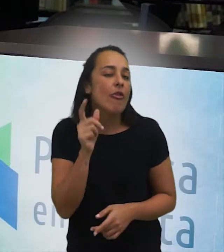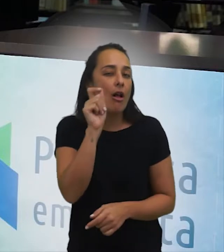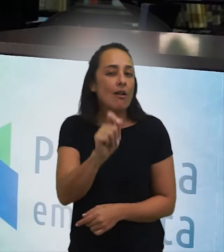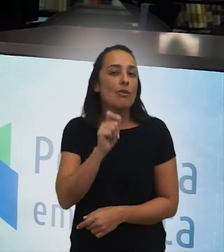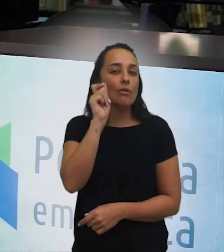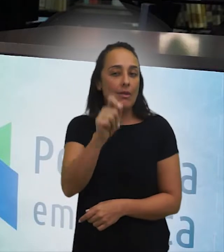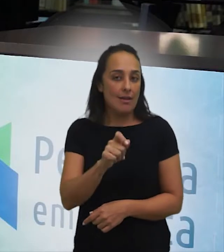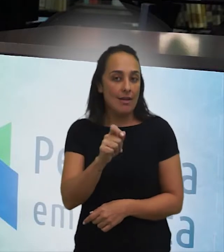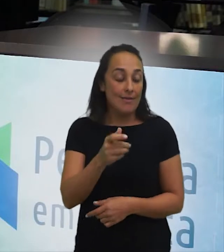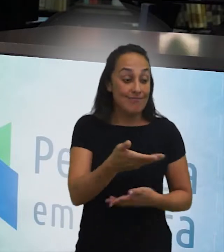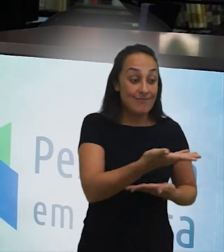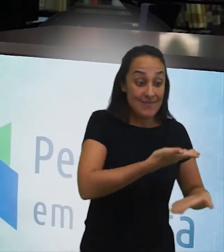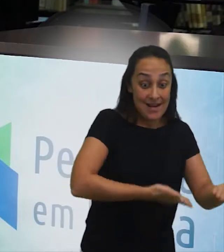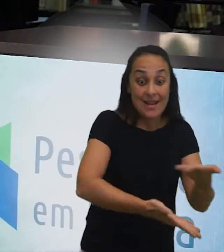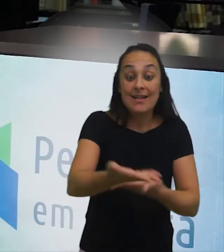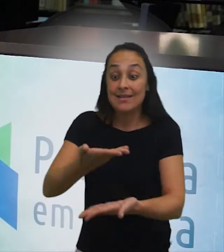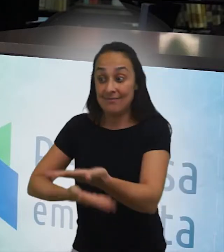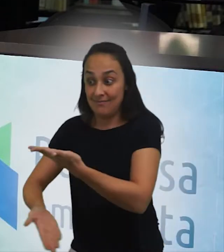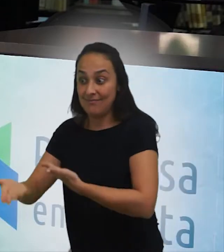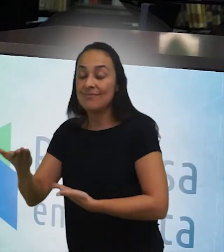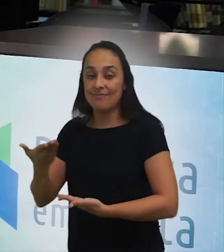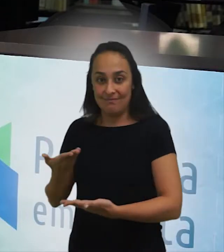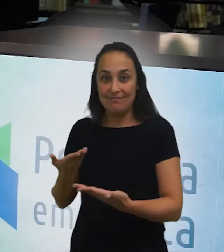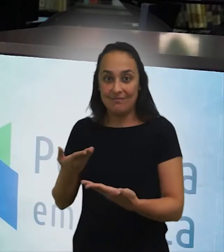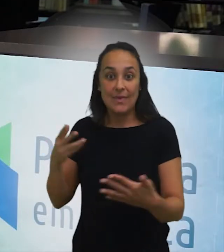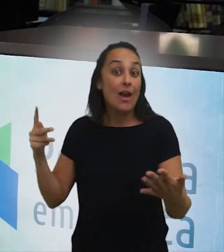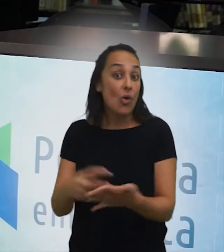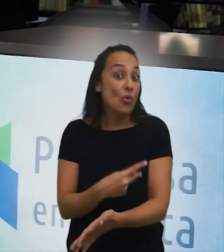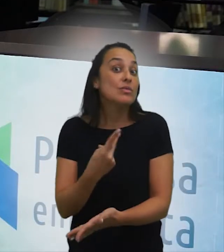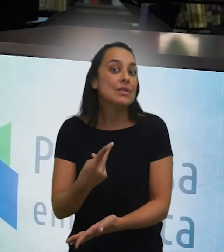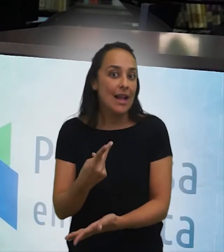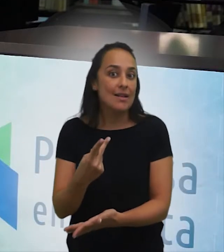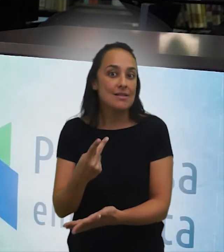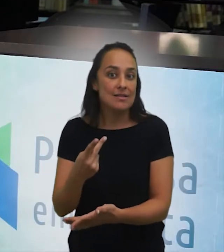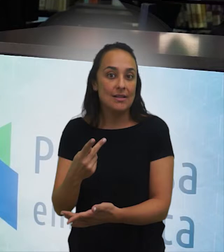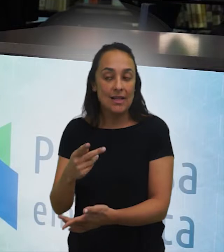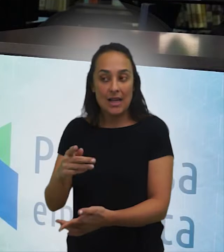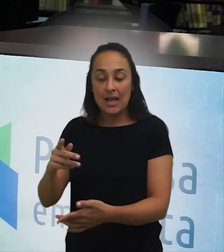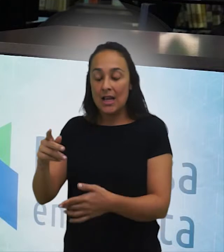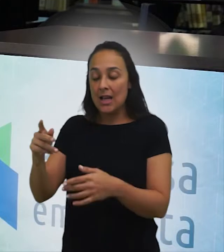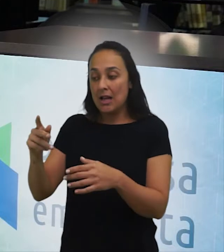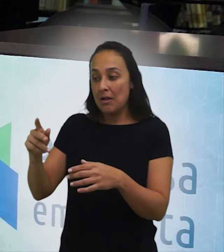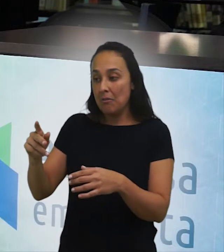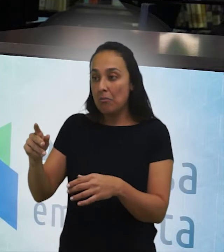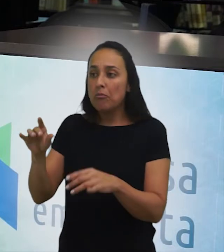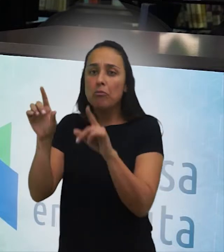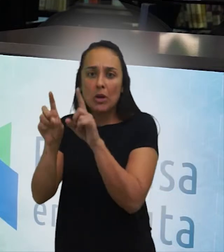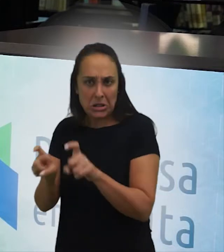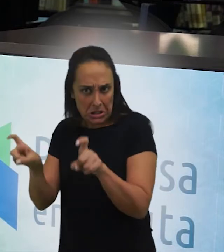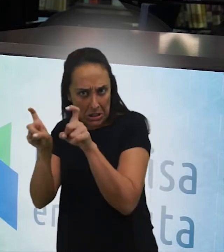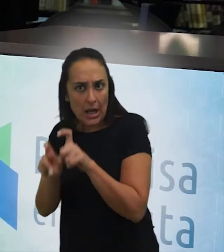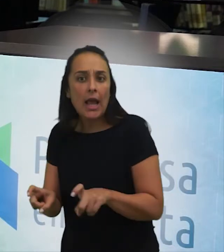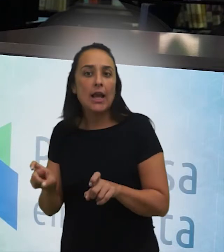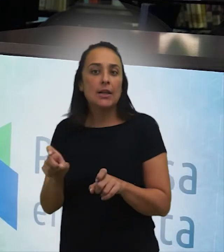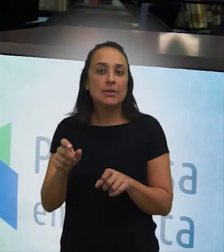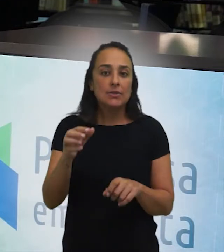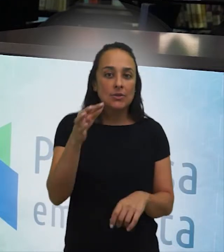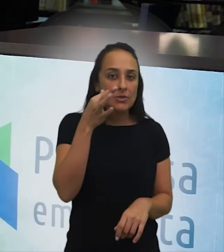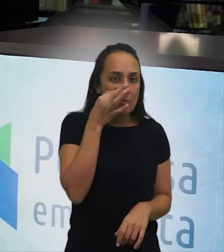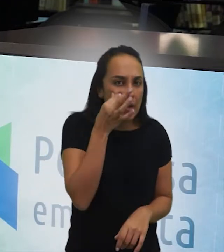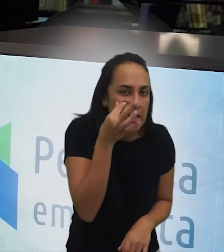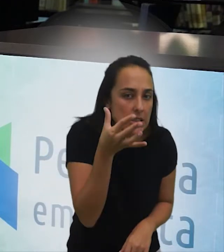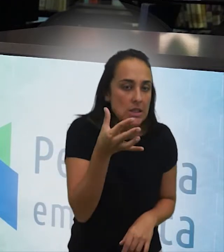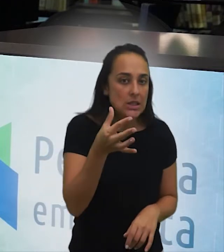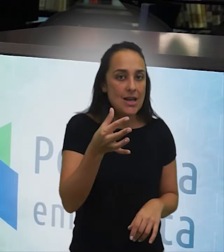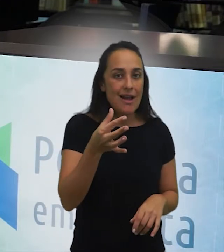e até, por exemplo, com as questões da Web 2.0, essa possibilidade de construção de conteúdos, ou seja, trabalhos em que